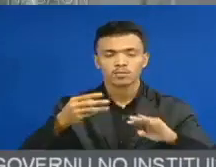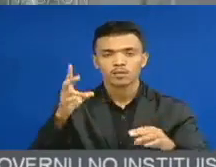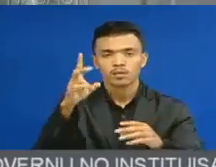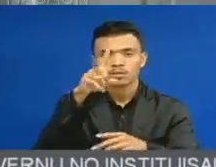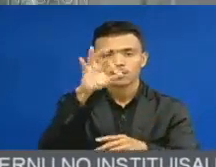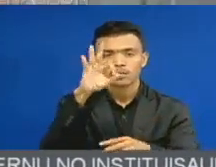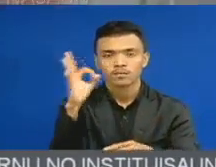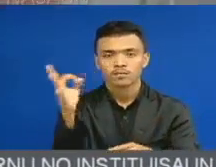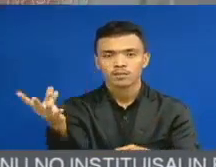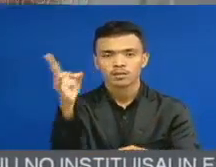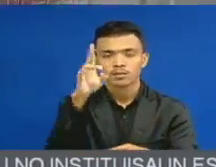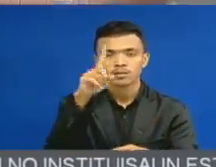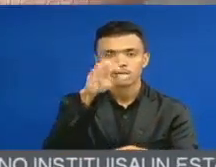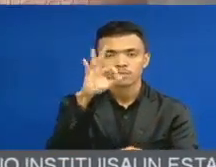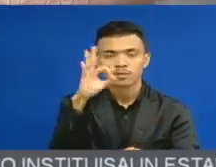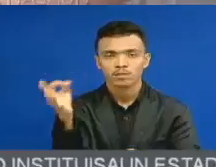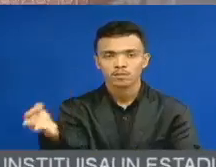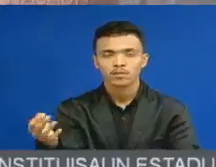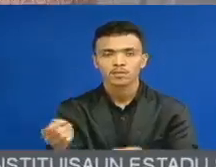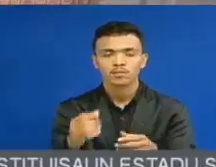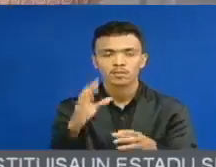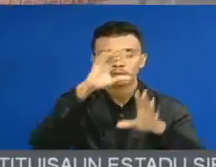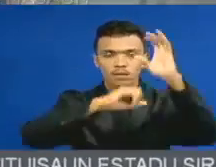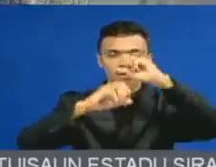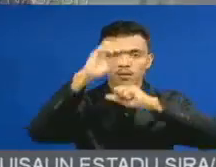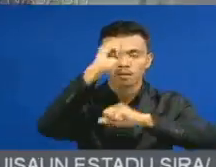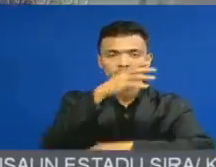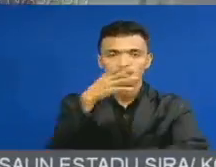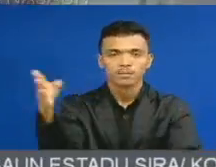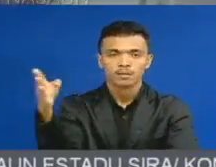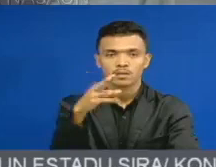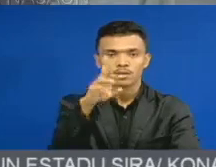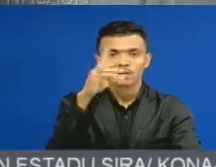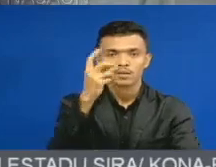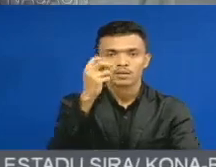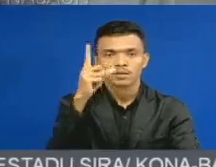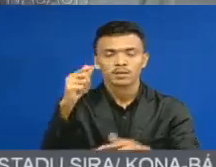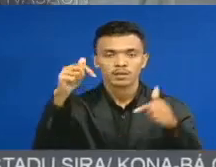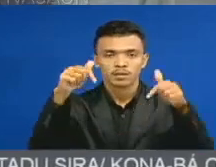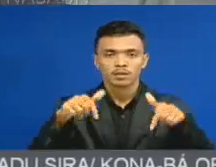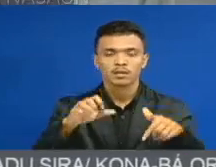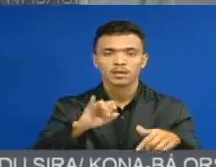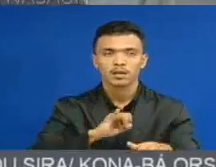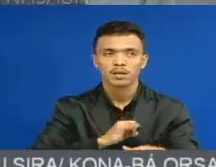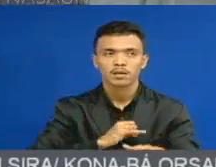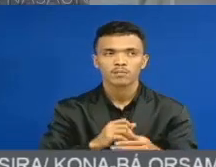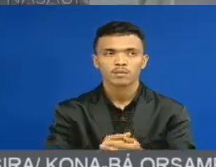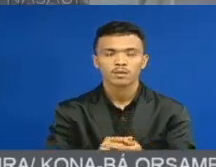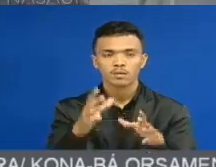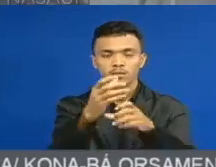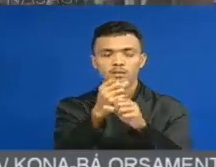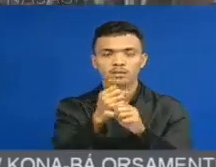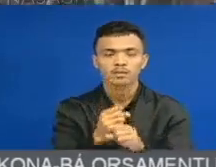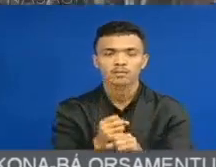mai iha 99. 99 hasai duni bandera RTTL ihane. Hau maka simu di jam 4 maka hau